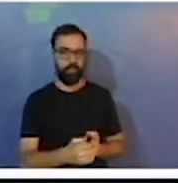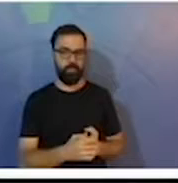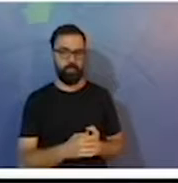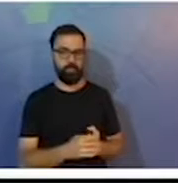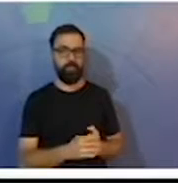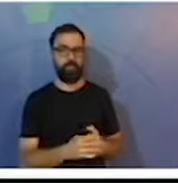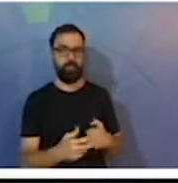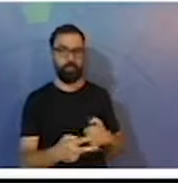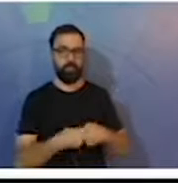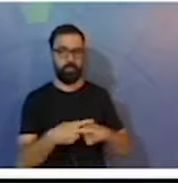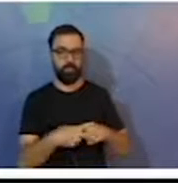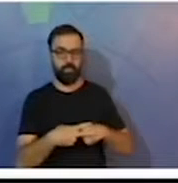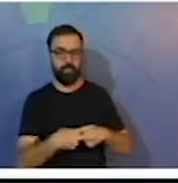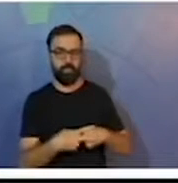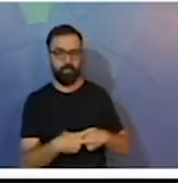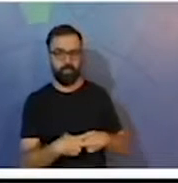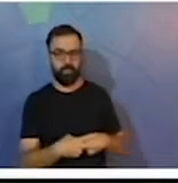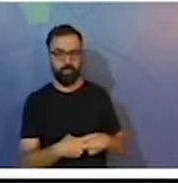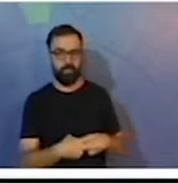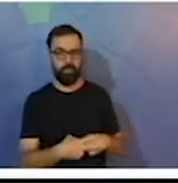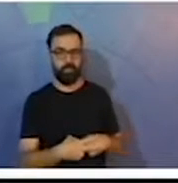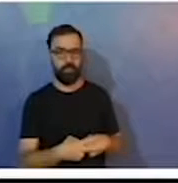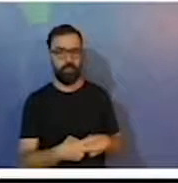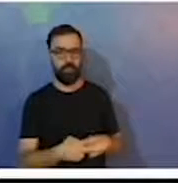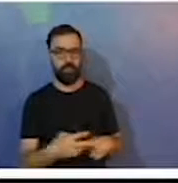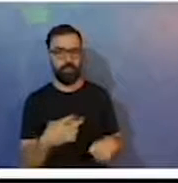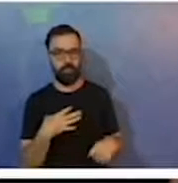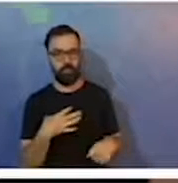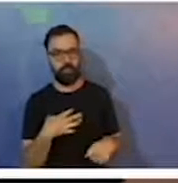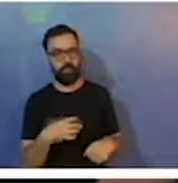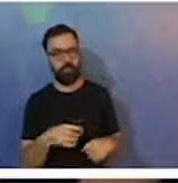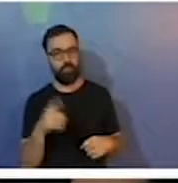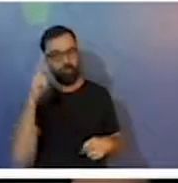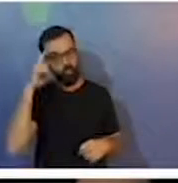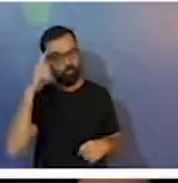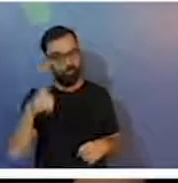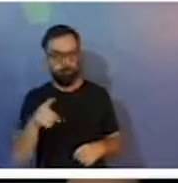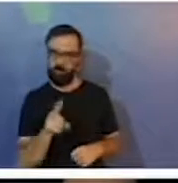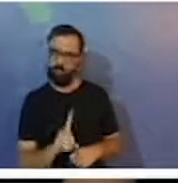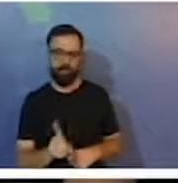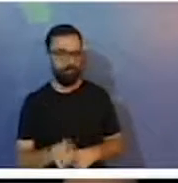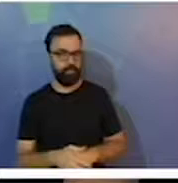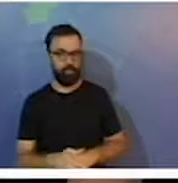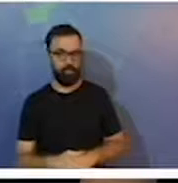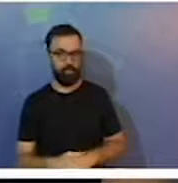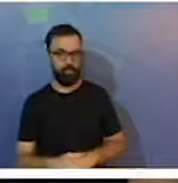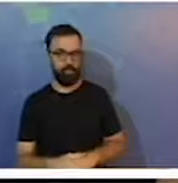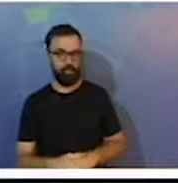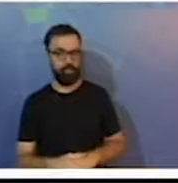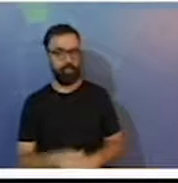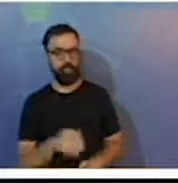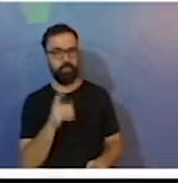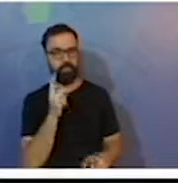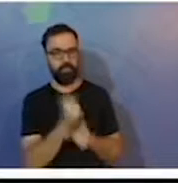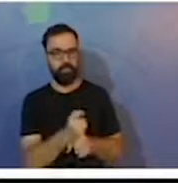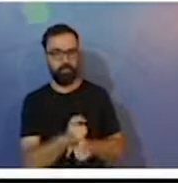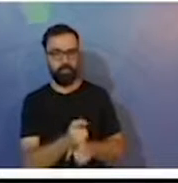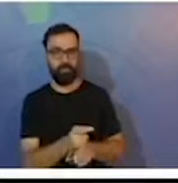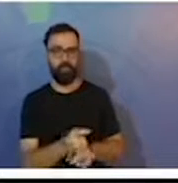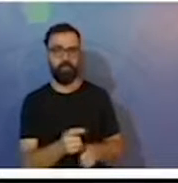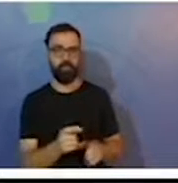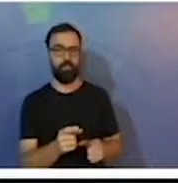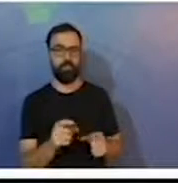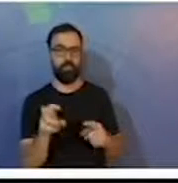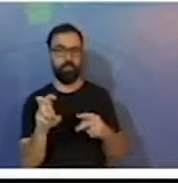ó os verbos que não estão no imperativo interessante em letra A encontre uma expressão